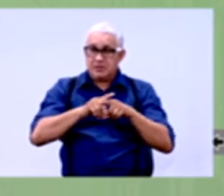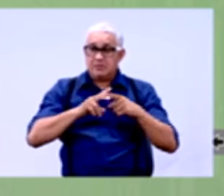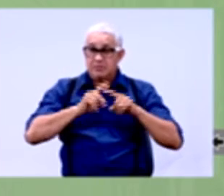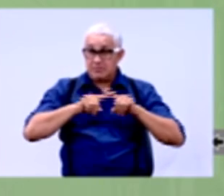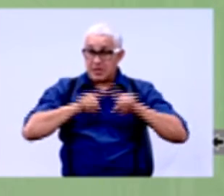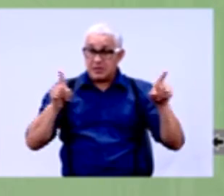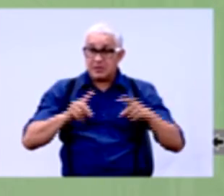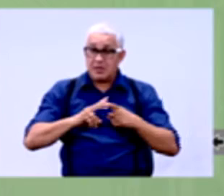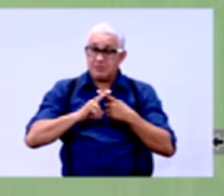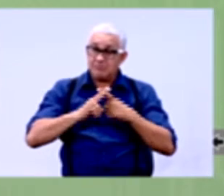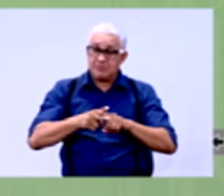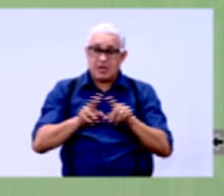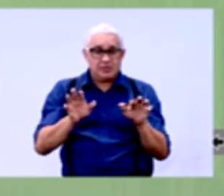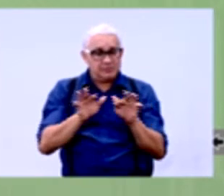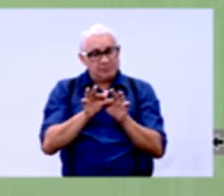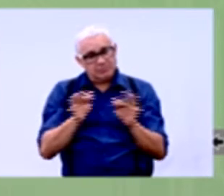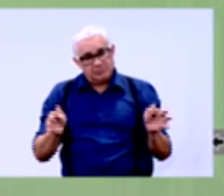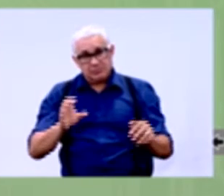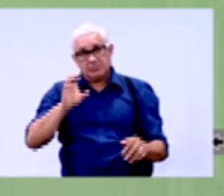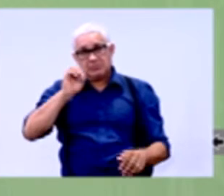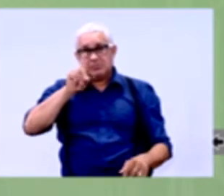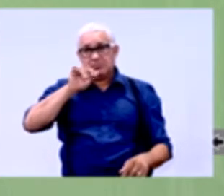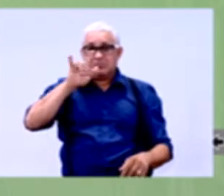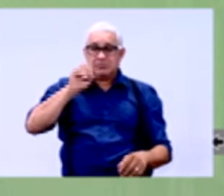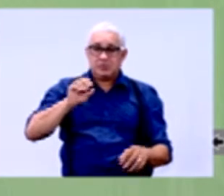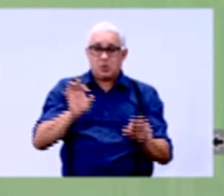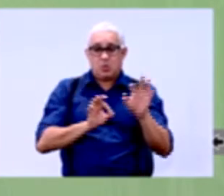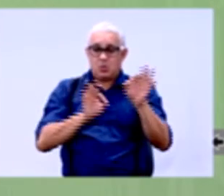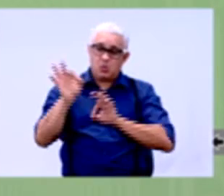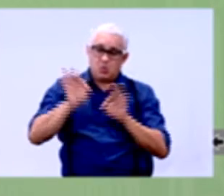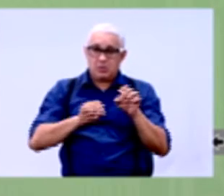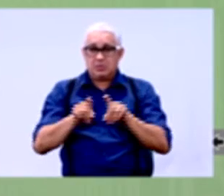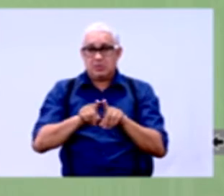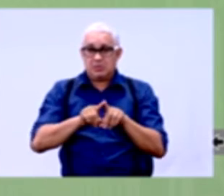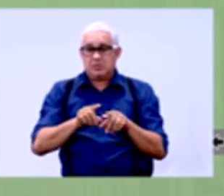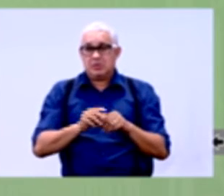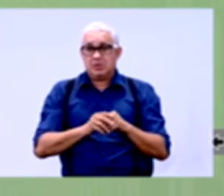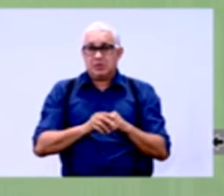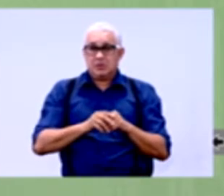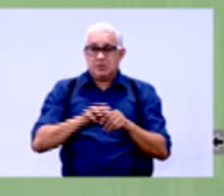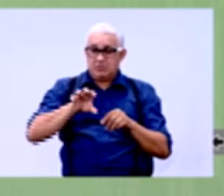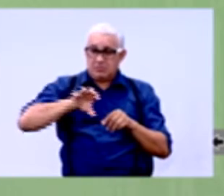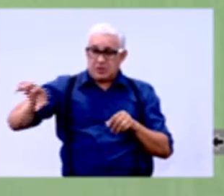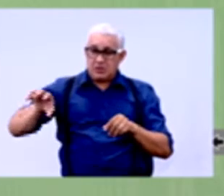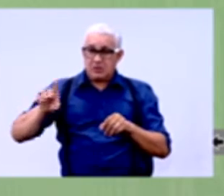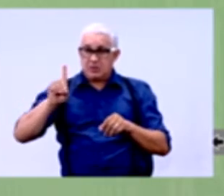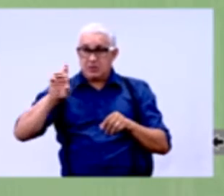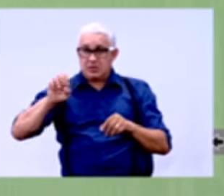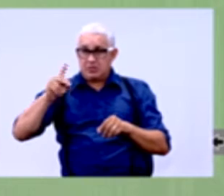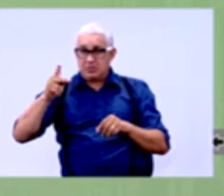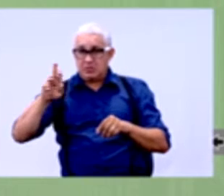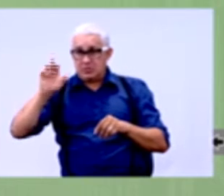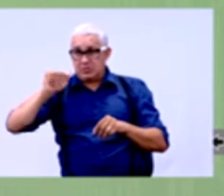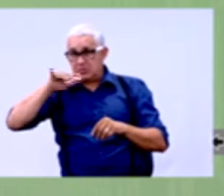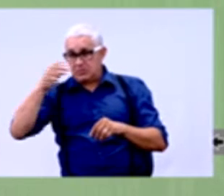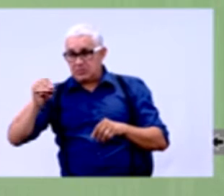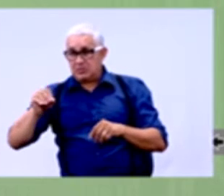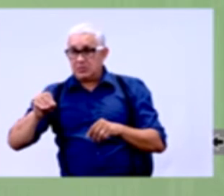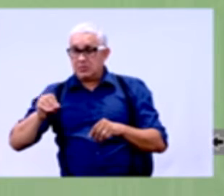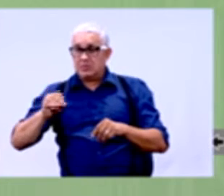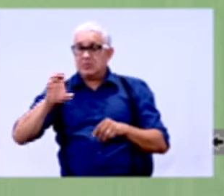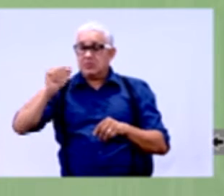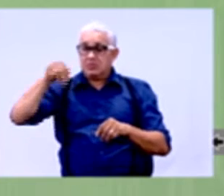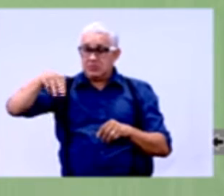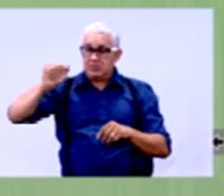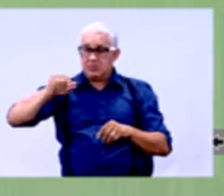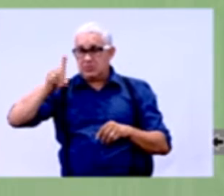mais simples, um código mais organizado, uma depuração isolada das camadas e alterações numa camada que